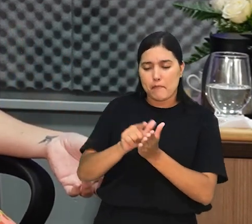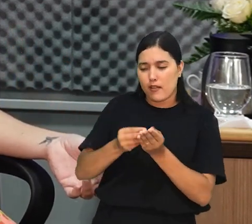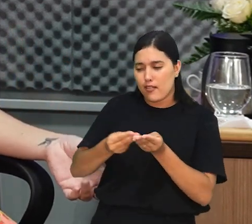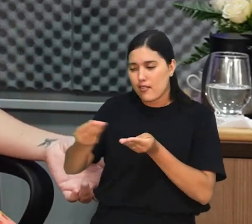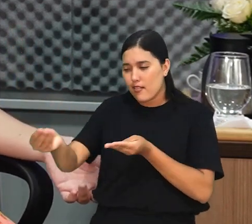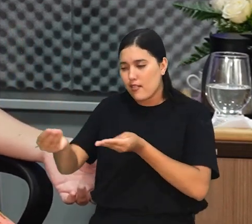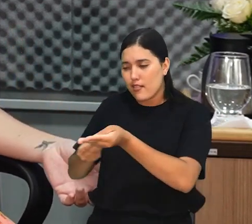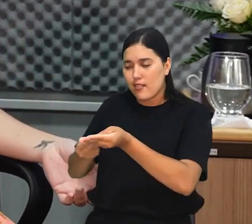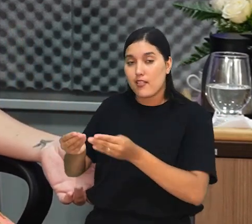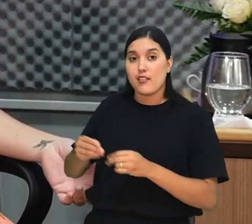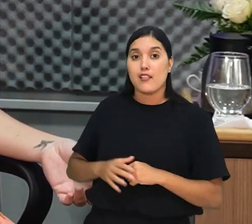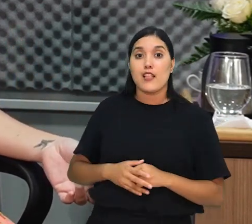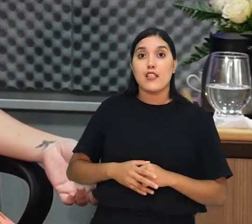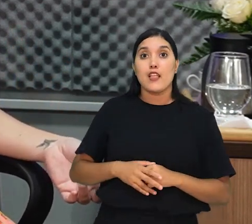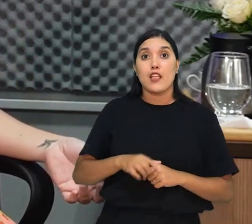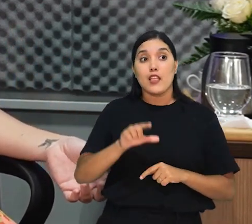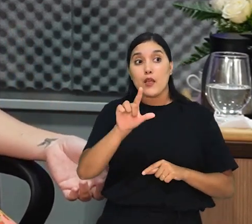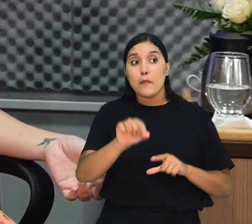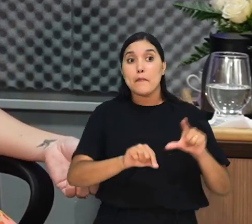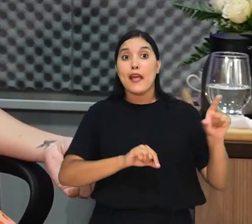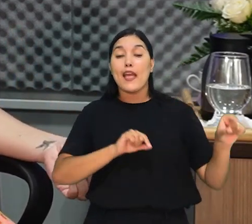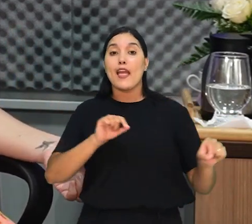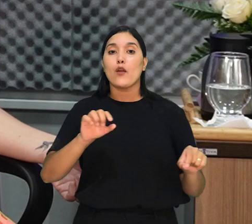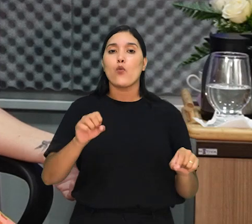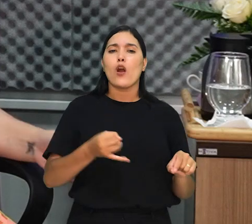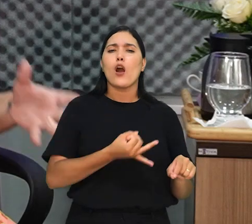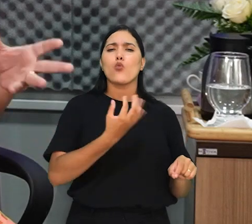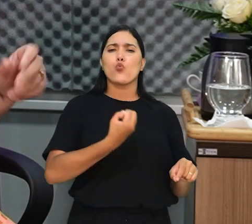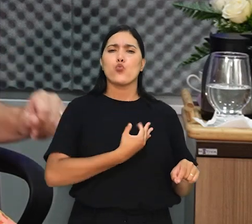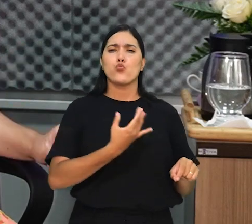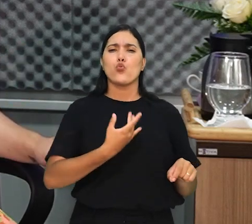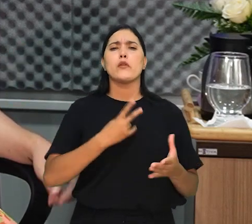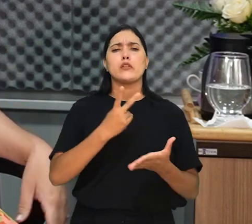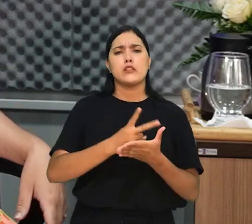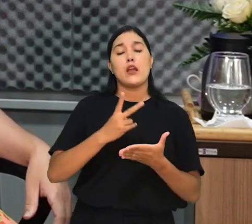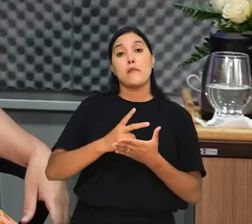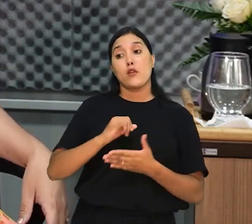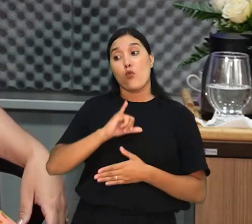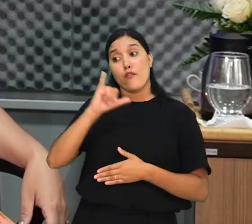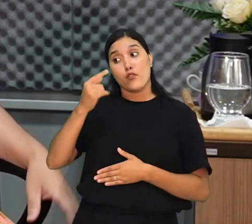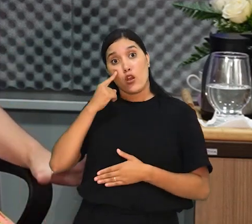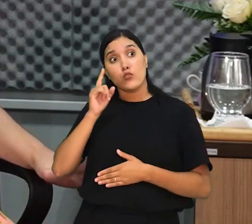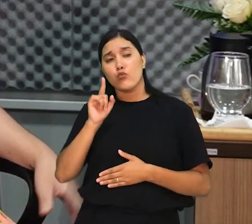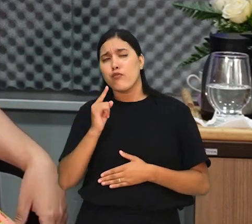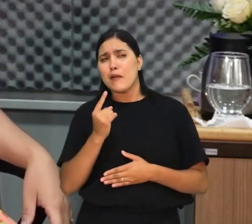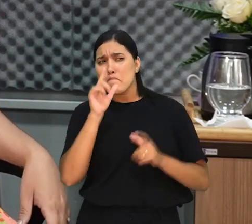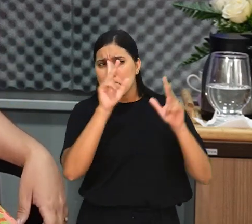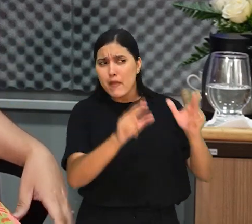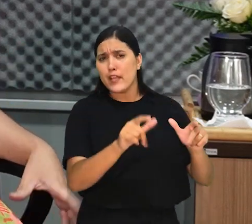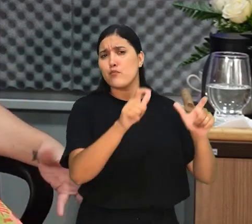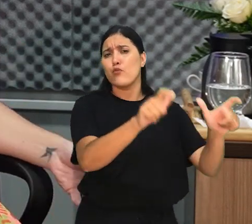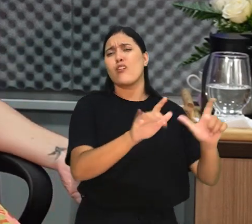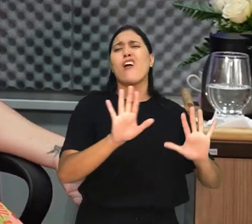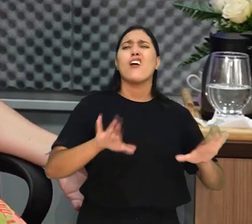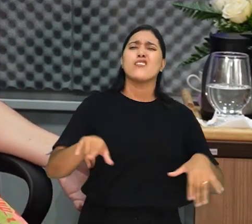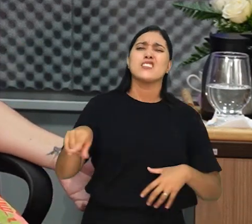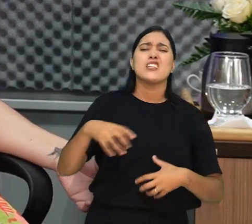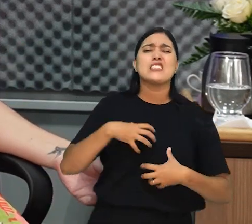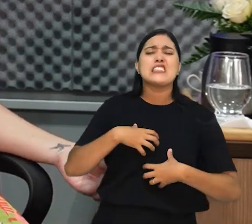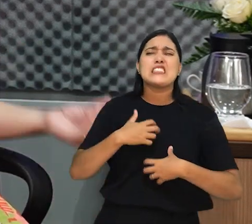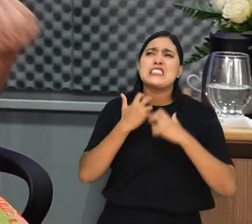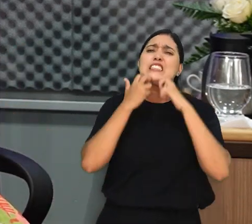bilhetinhos, pego o número de alguns comerciantes e mando uma mensagem, não, ele só vai pegar aí. Até para ir pegar, ele ficava com vergonha,